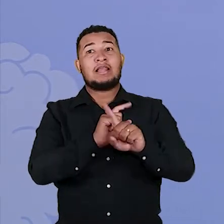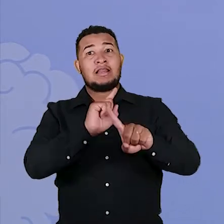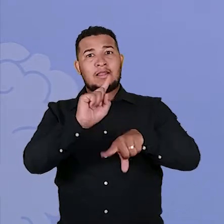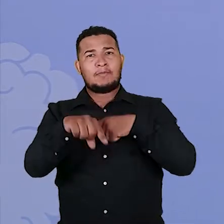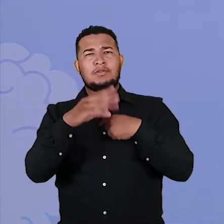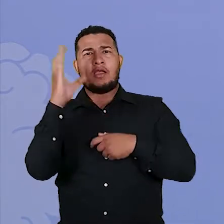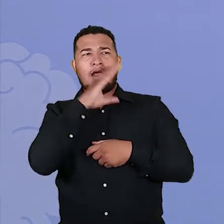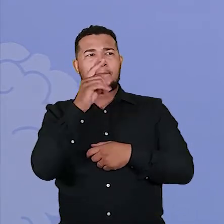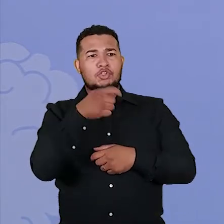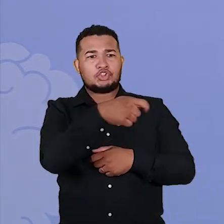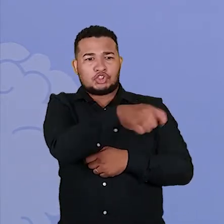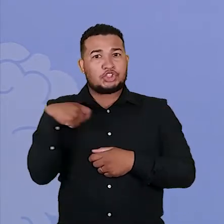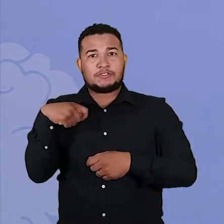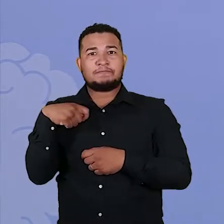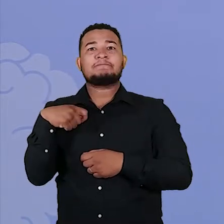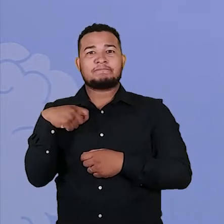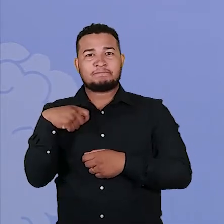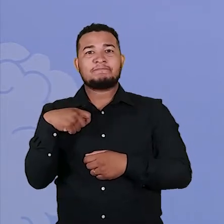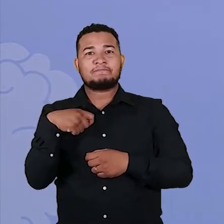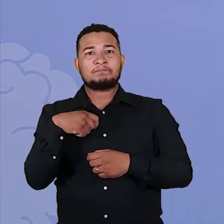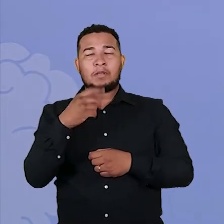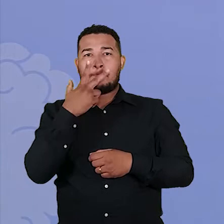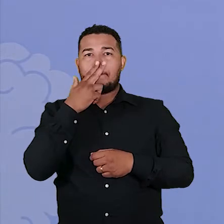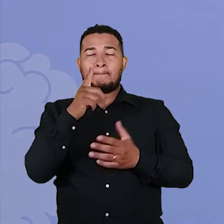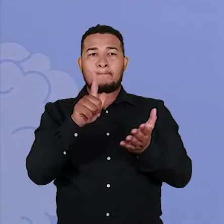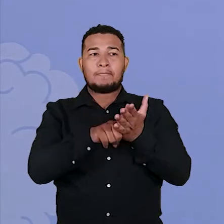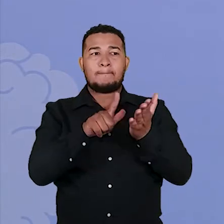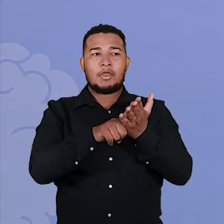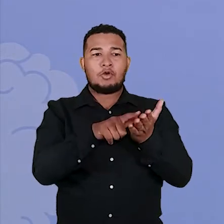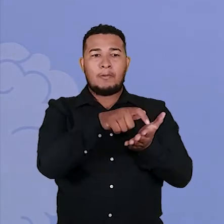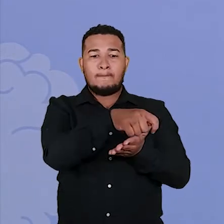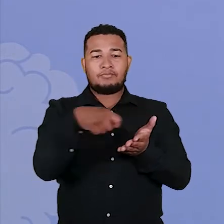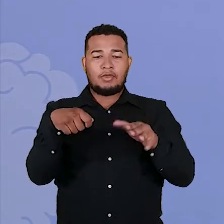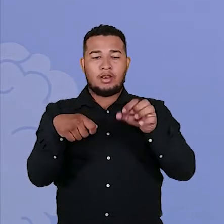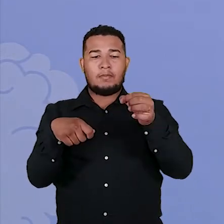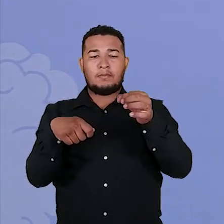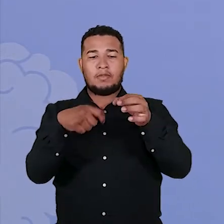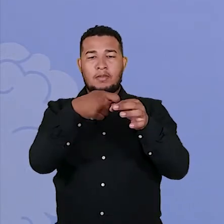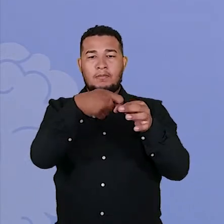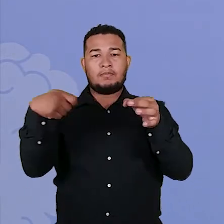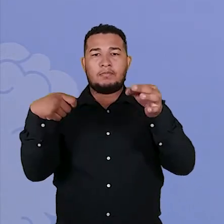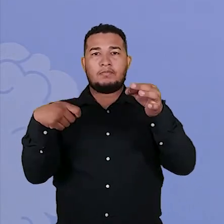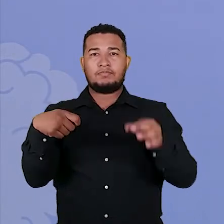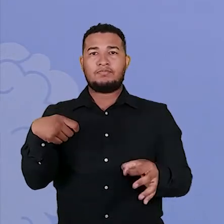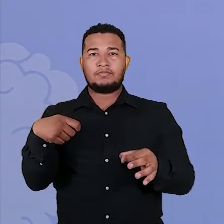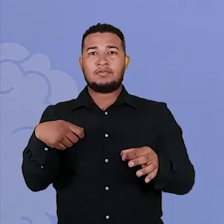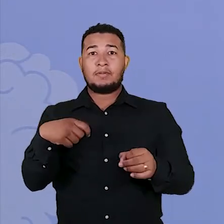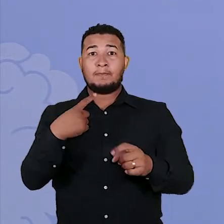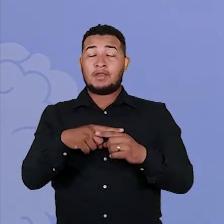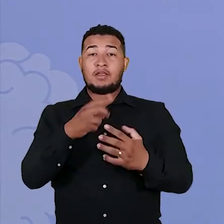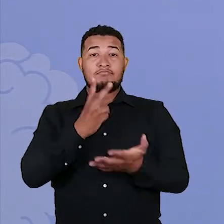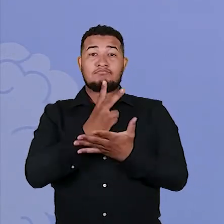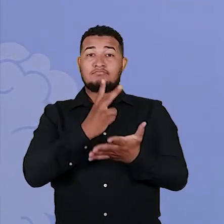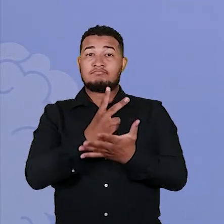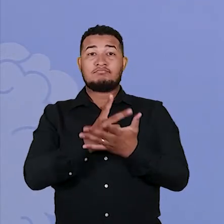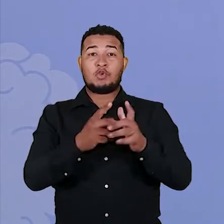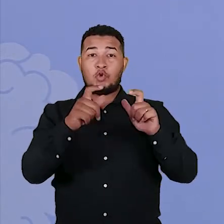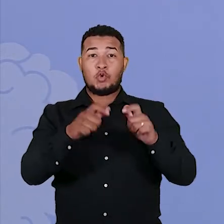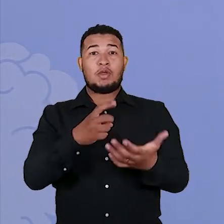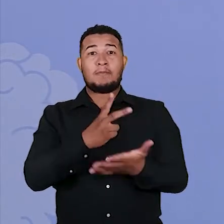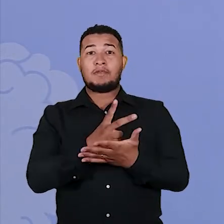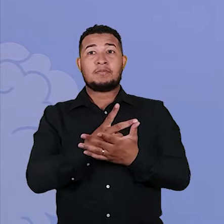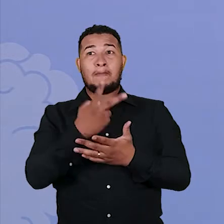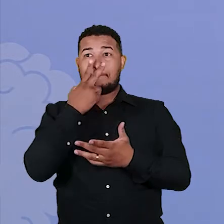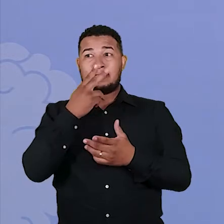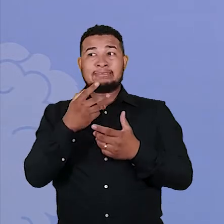eu retirei rapidamente a cartolina, ela caiu. Caiu porque ela permaneceu na mesma posição que ela estava.